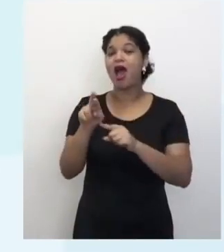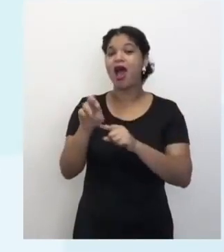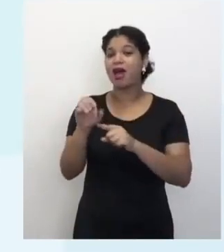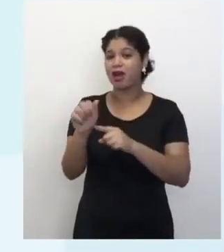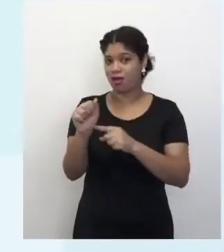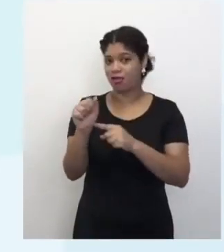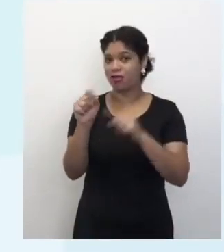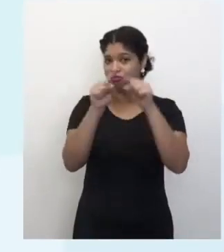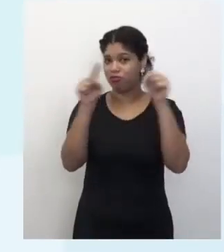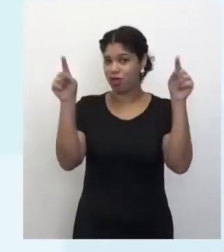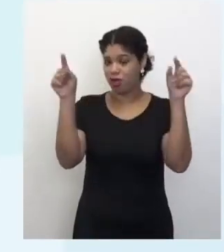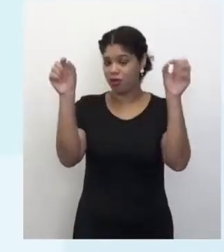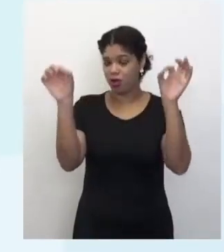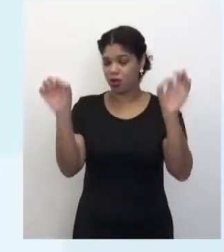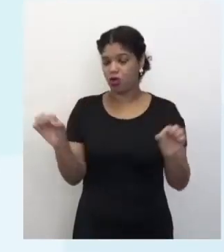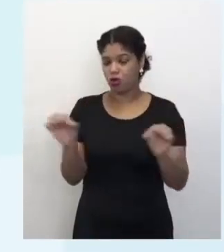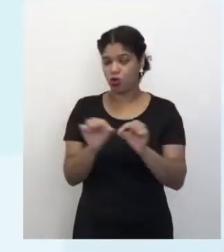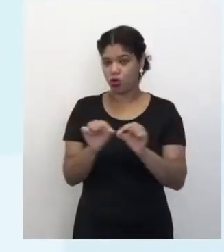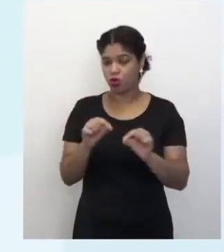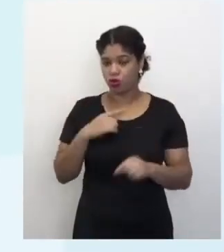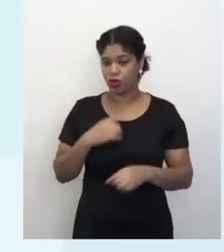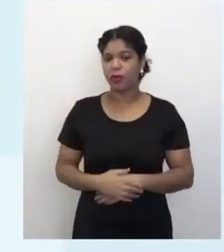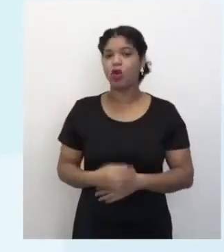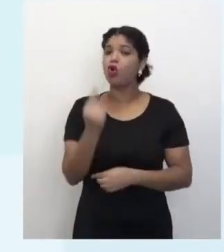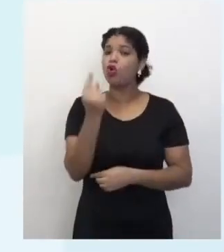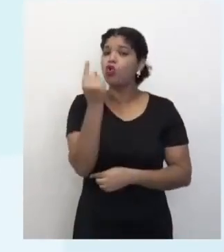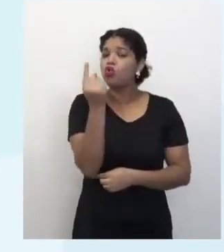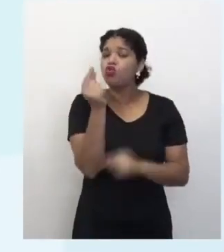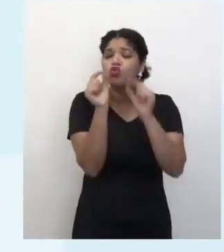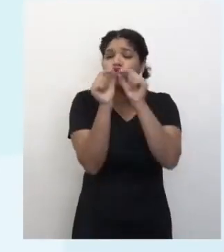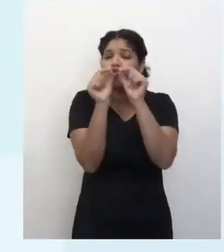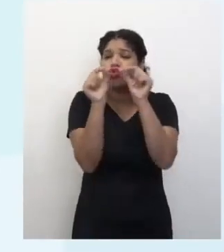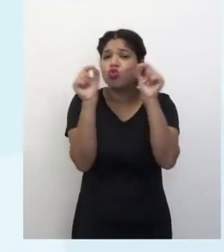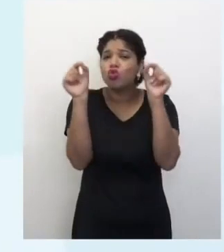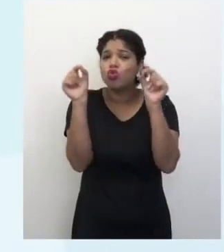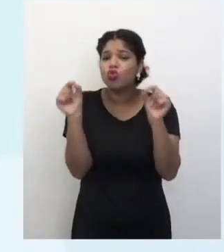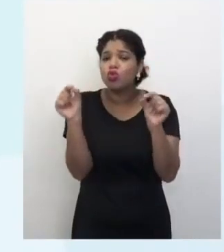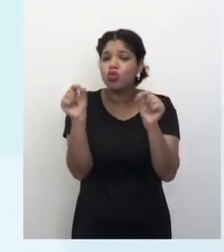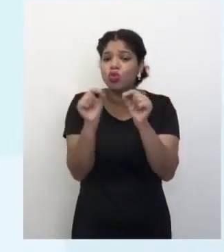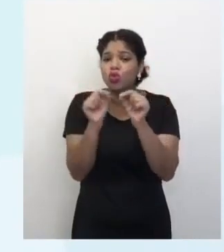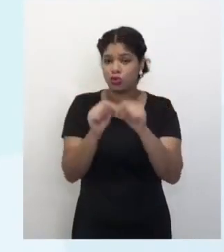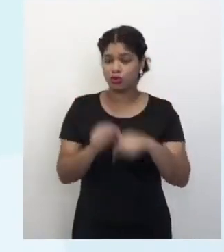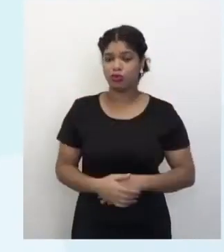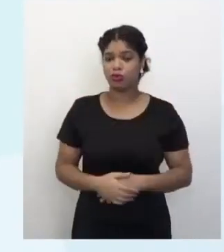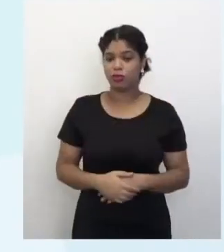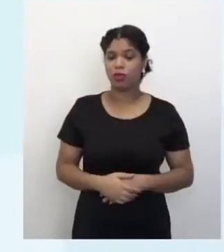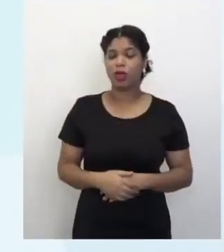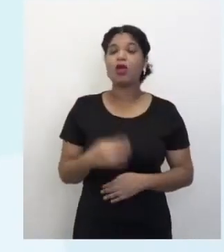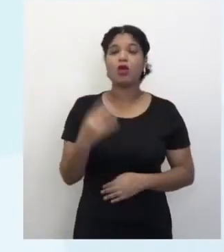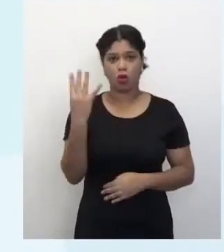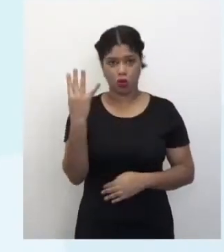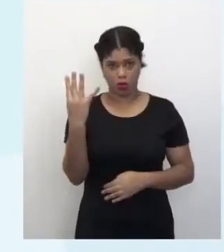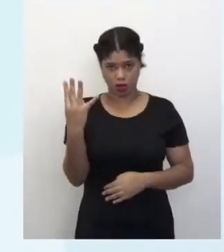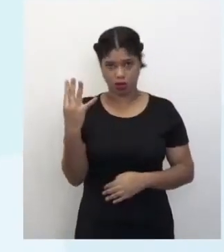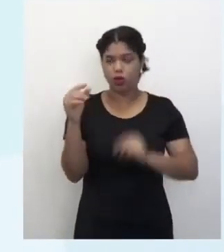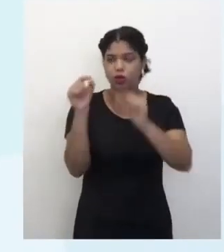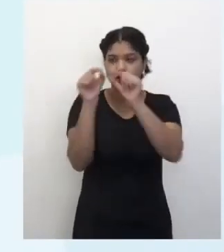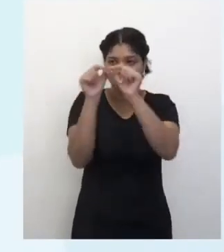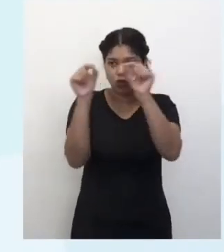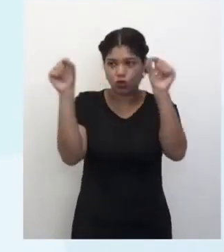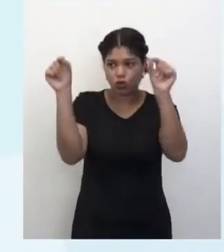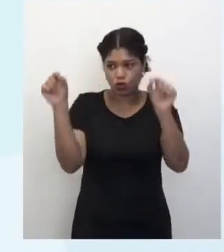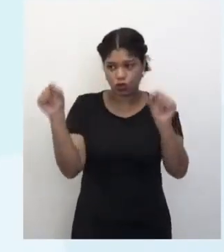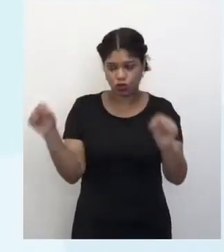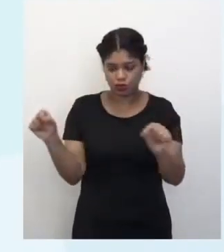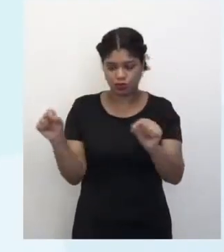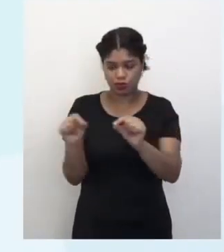o seguinte, ó, aqui eu tenho o quadradinho 1, que é de área de tamanho 1, né? Depois o quadradinho 4 com a área